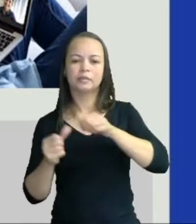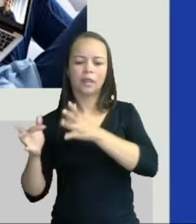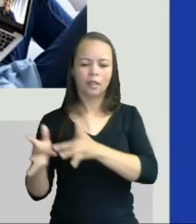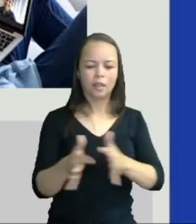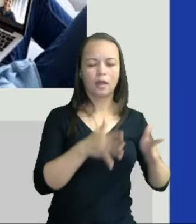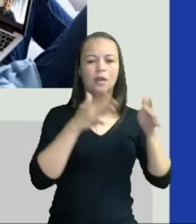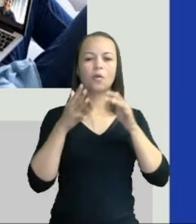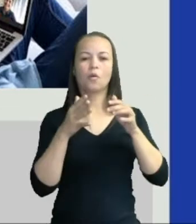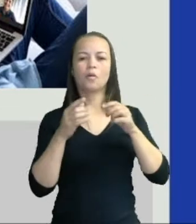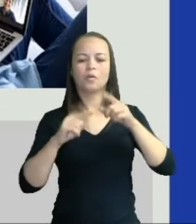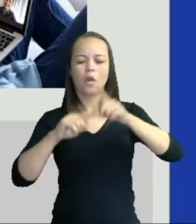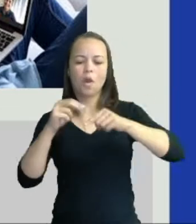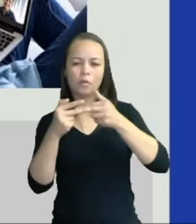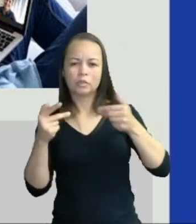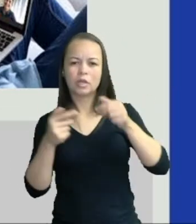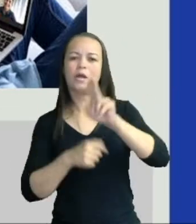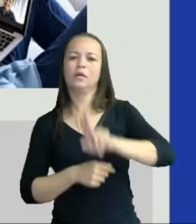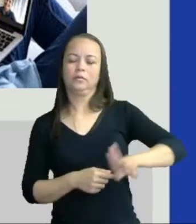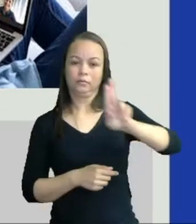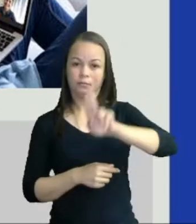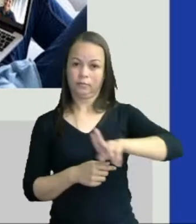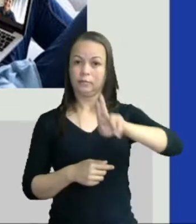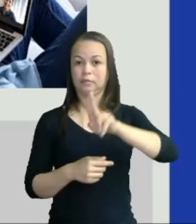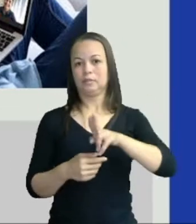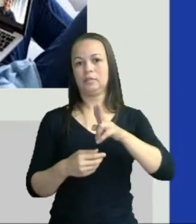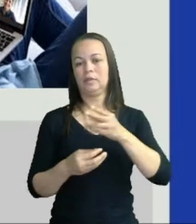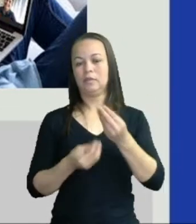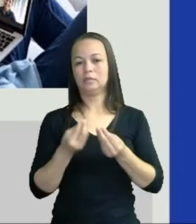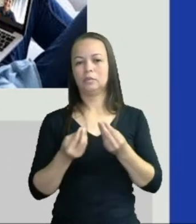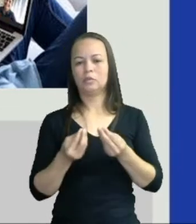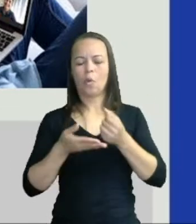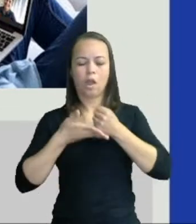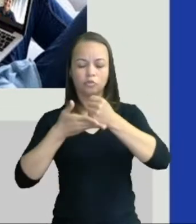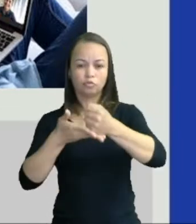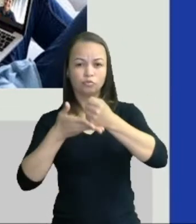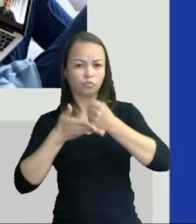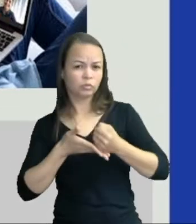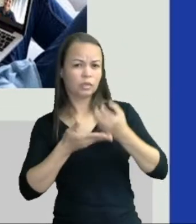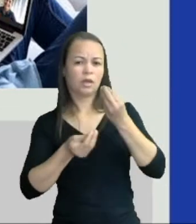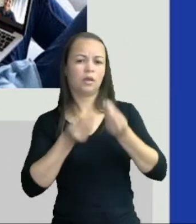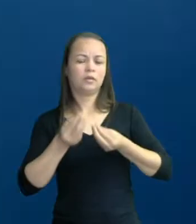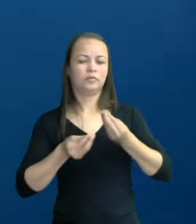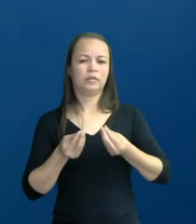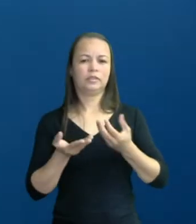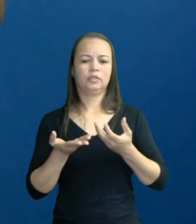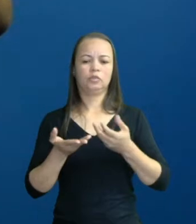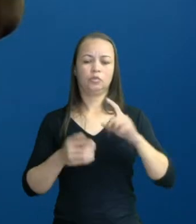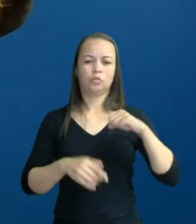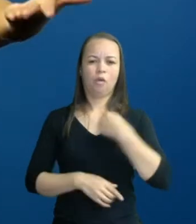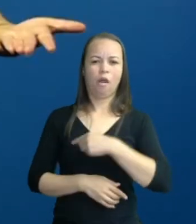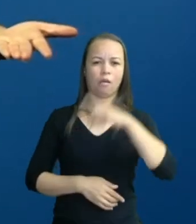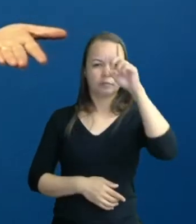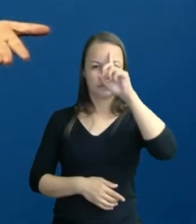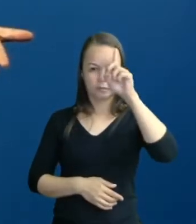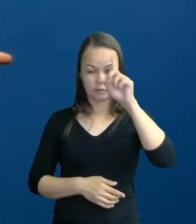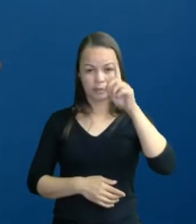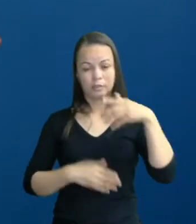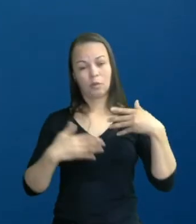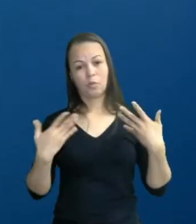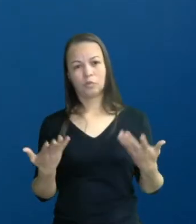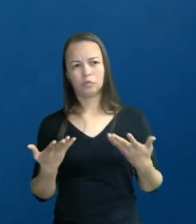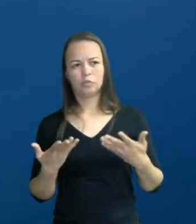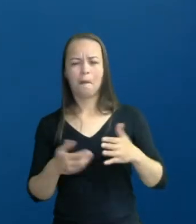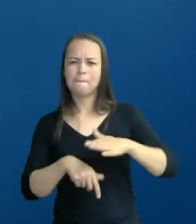os objetos que utilizamos e que nos ajudam nos afazeres do dia a dia. Exatamente. Então, hoje, mais do que